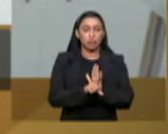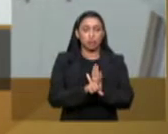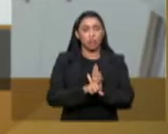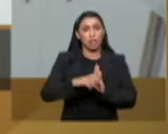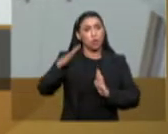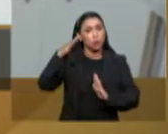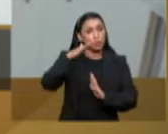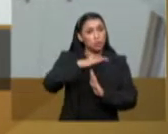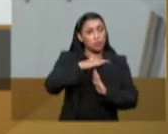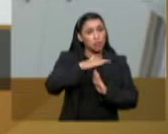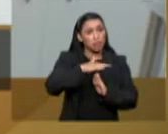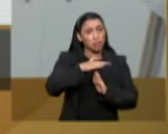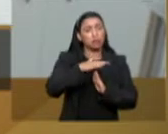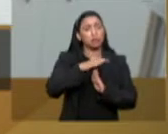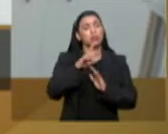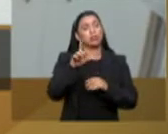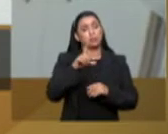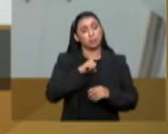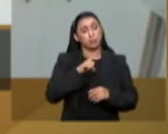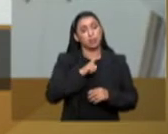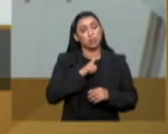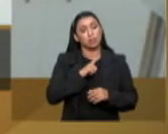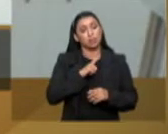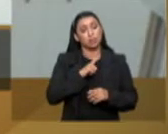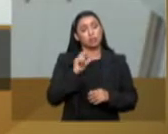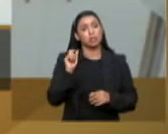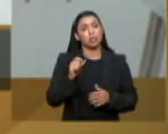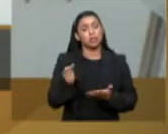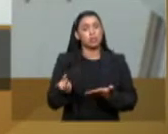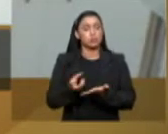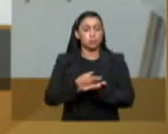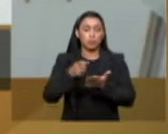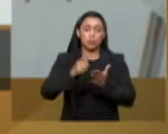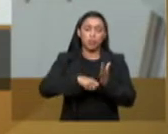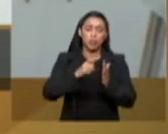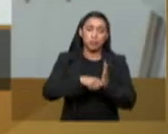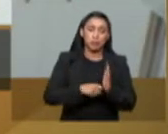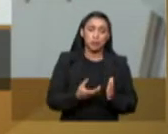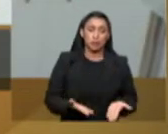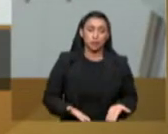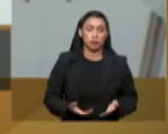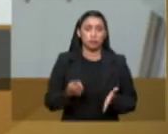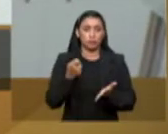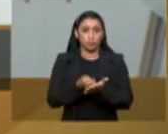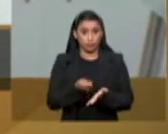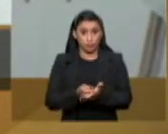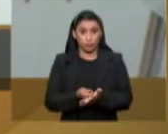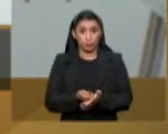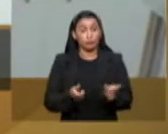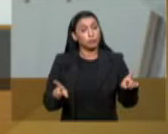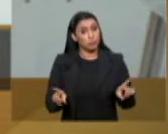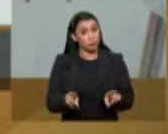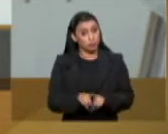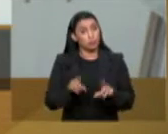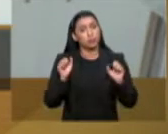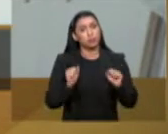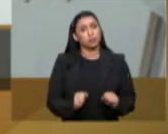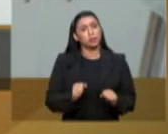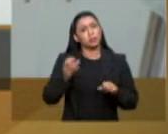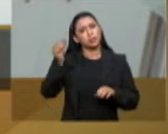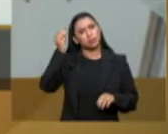tetos aos critérios materiais das hipóteses de incidência das contribuições profissionais. Da mesma forma, senhores